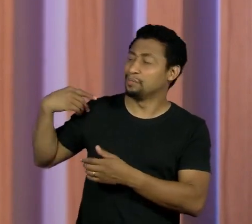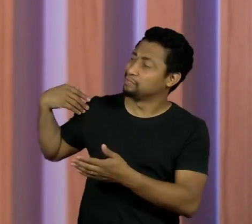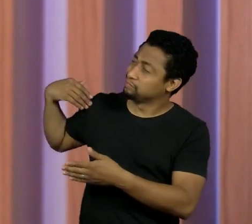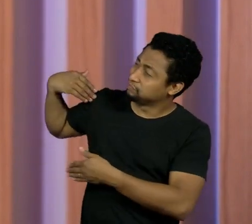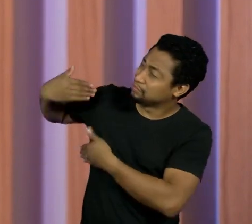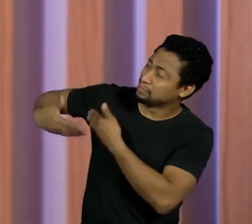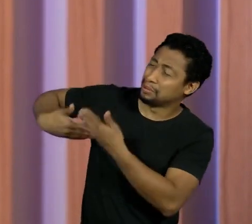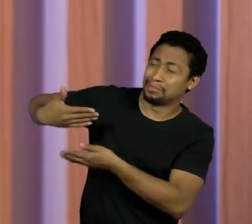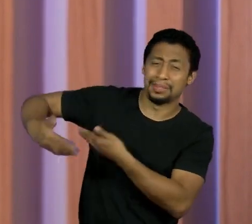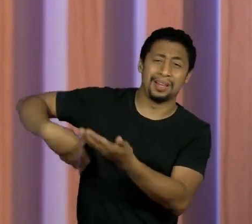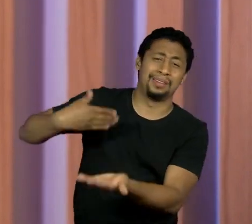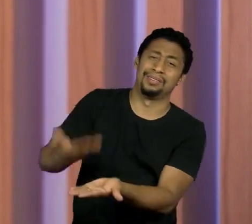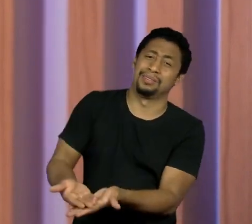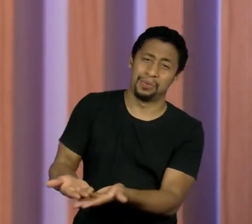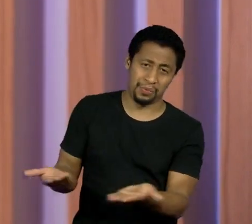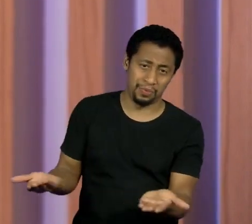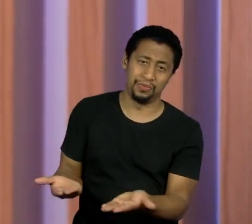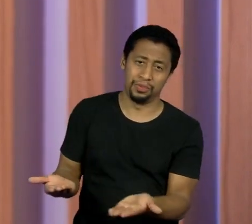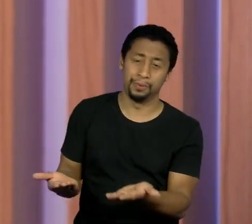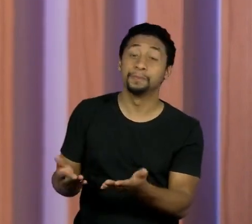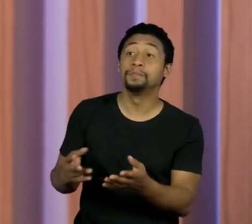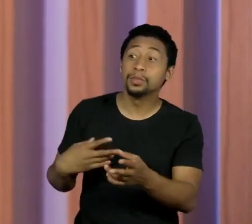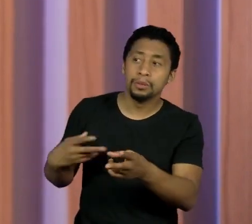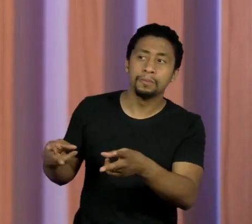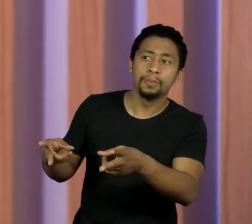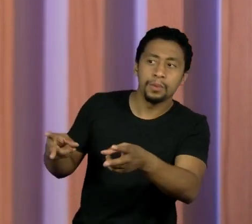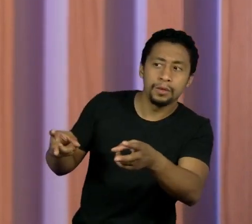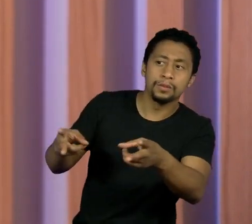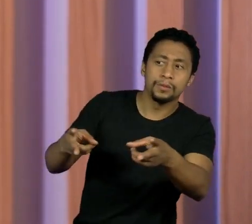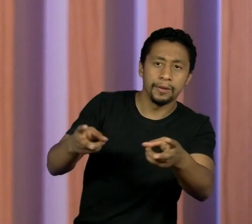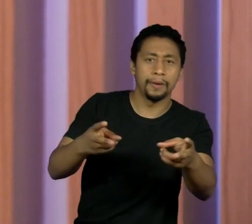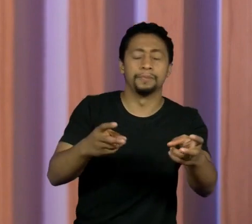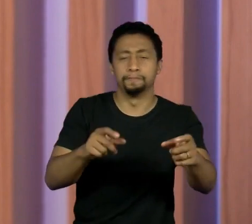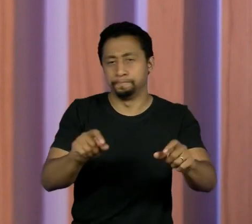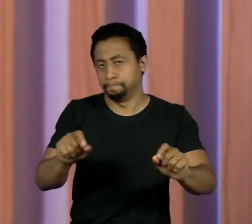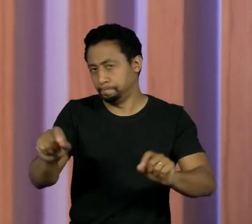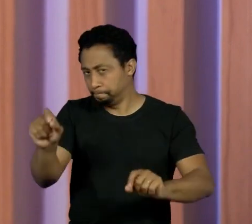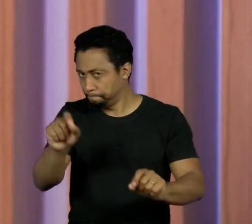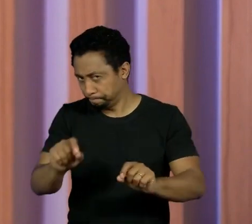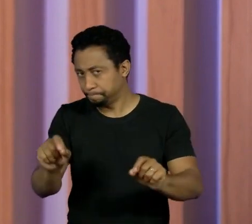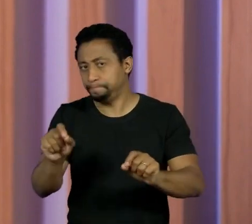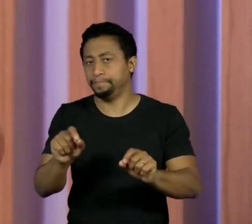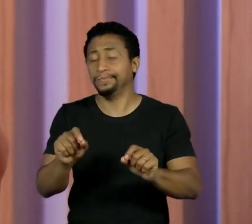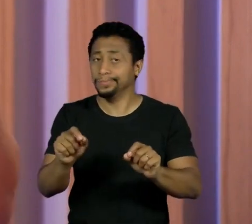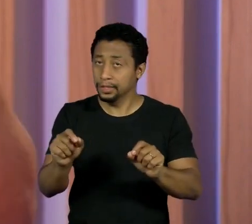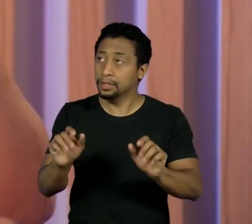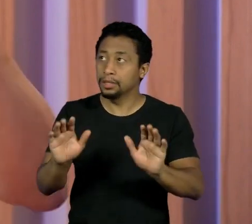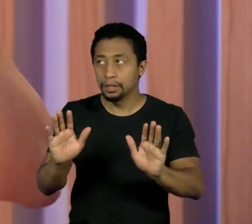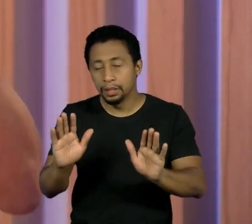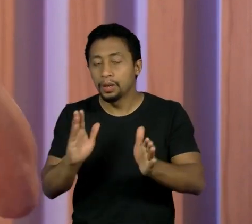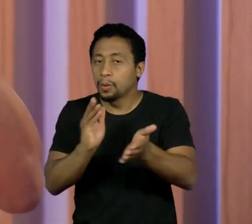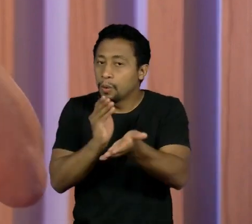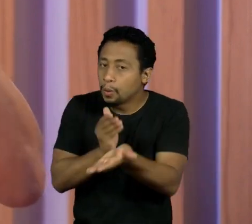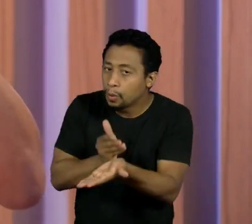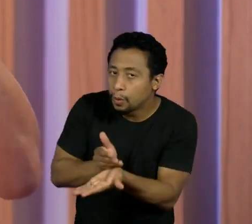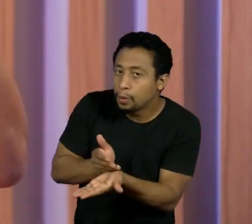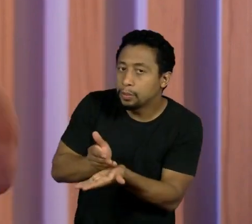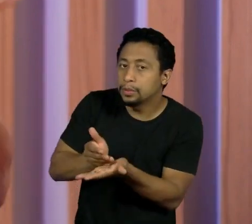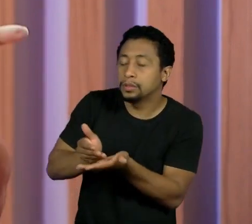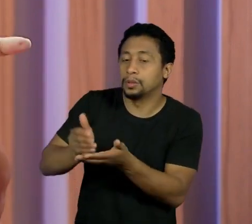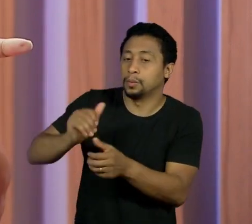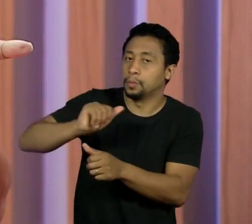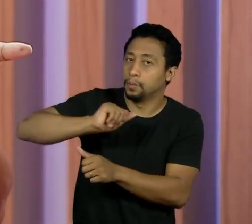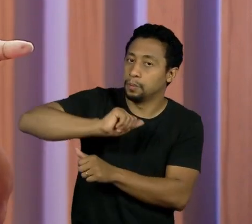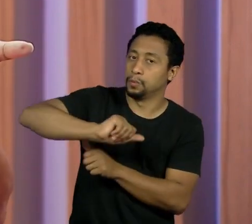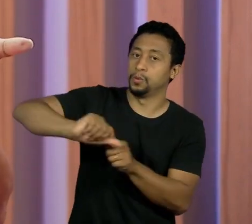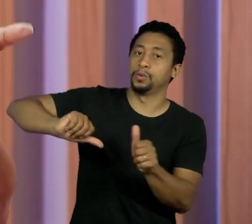eu observo, e acho que tem momentos de mudança, de busca de